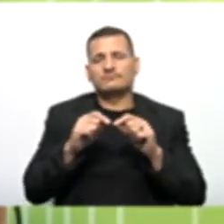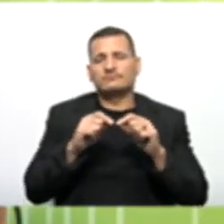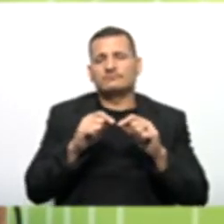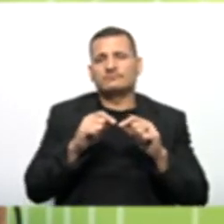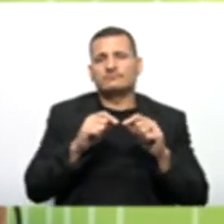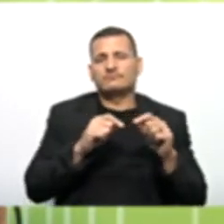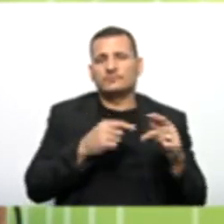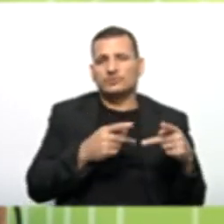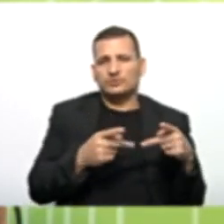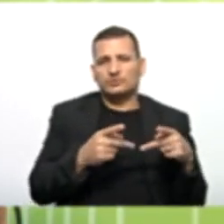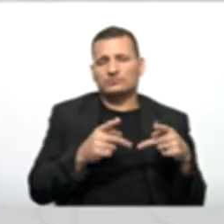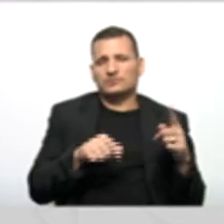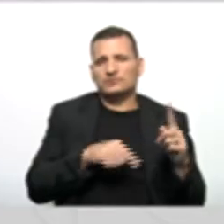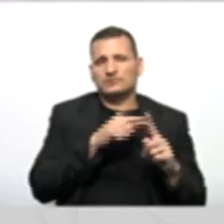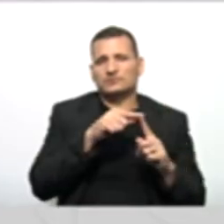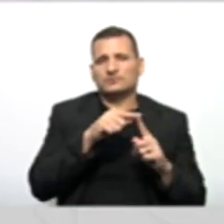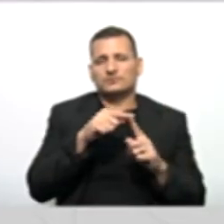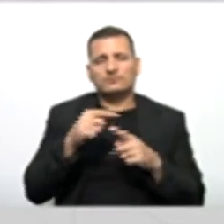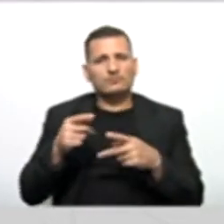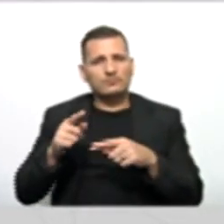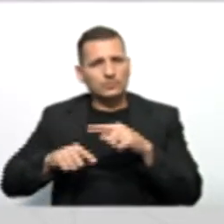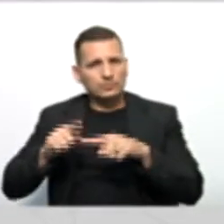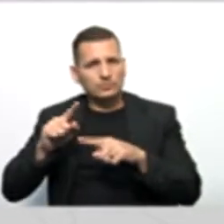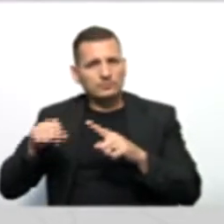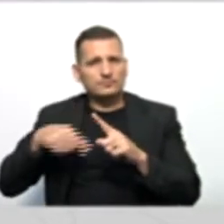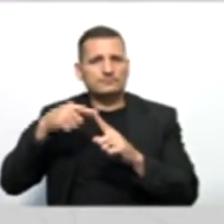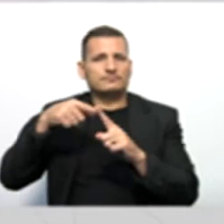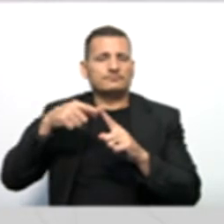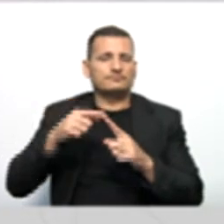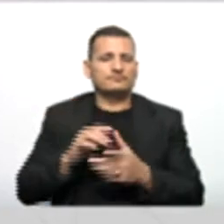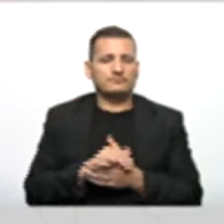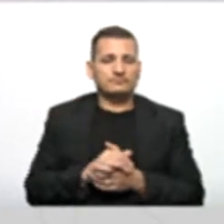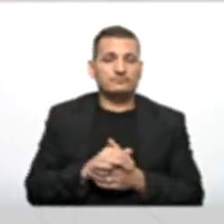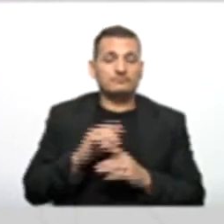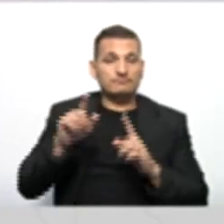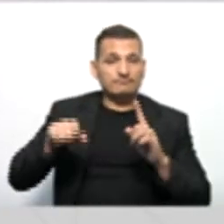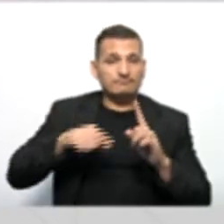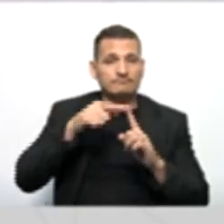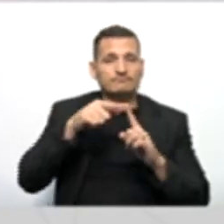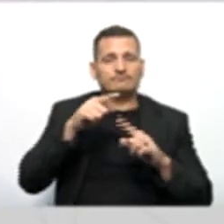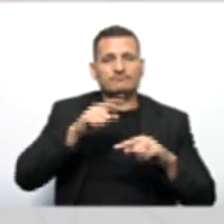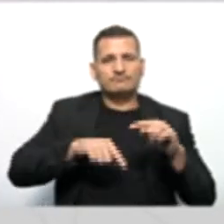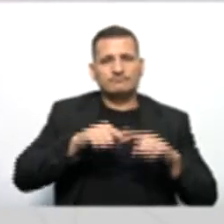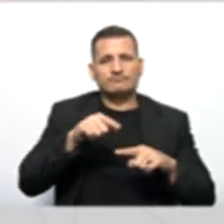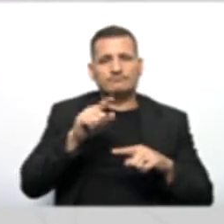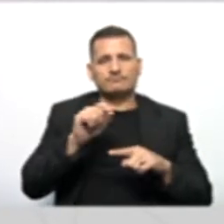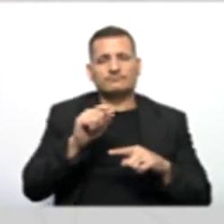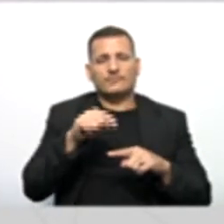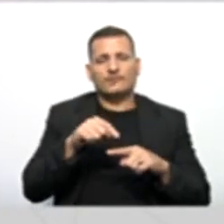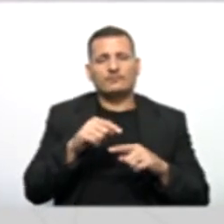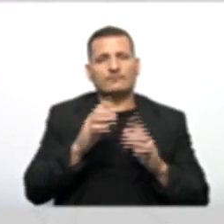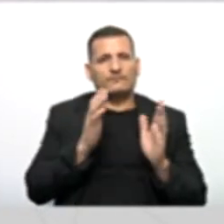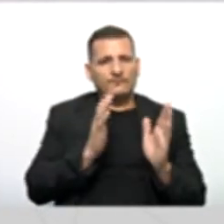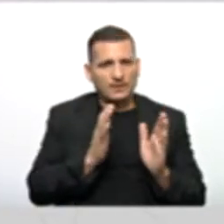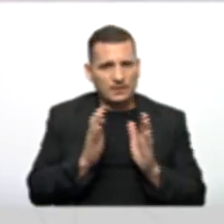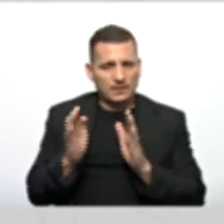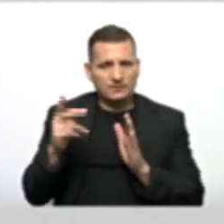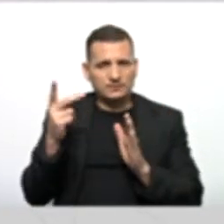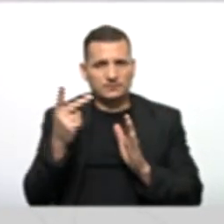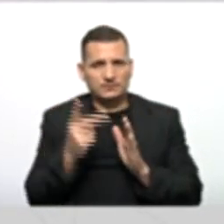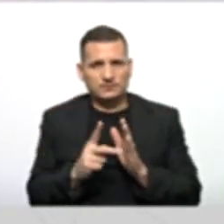outro, por que a gente não pode confundir eles. O ciclo de vida do produto consiste em fases do produto,